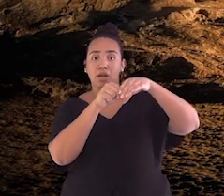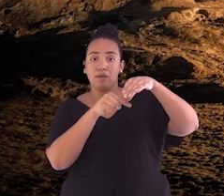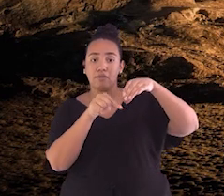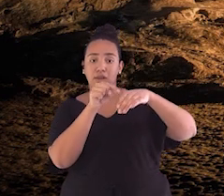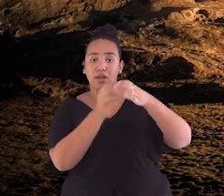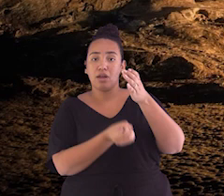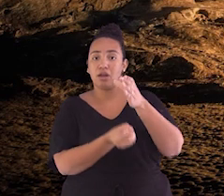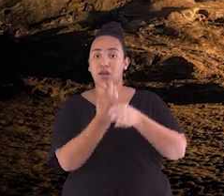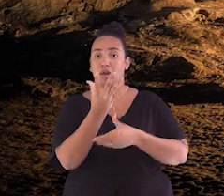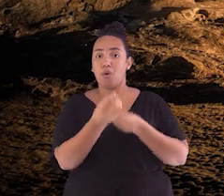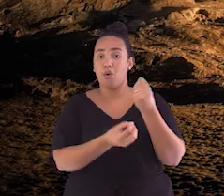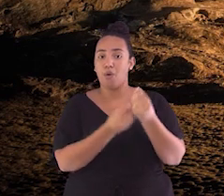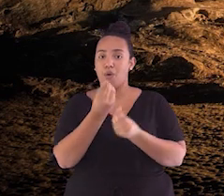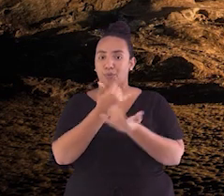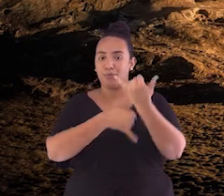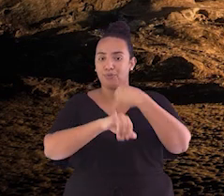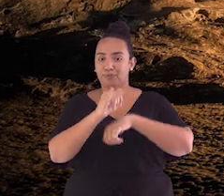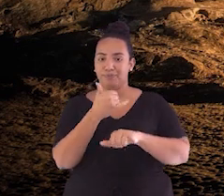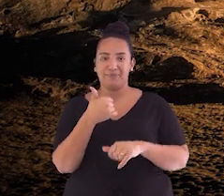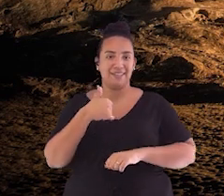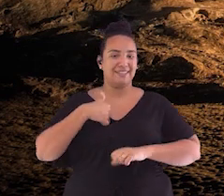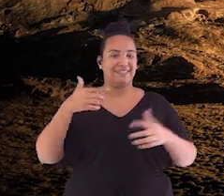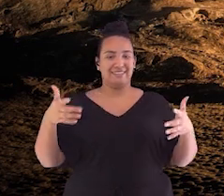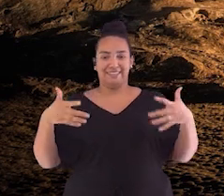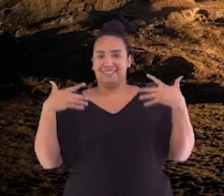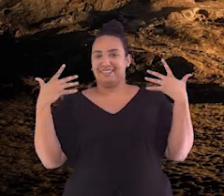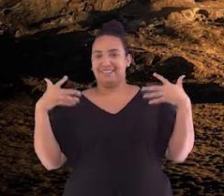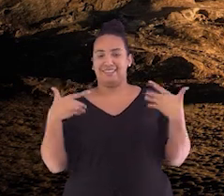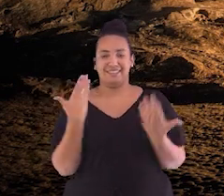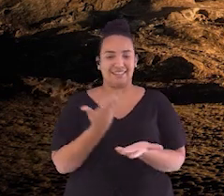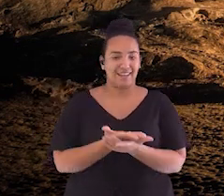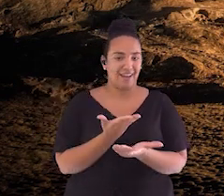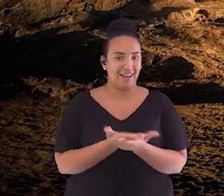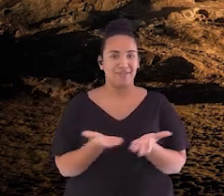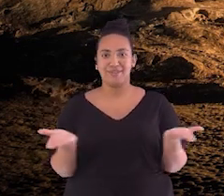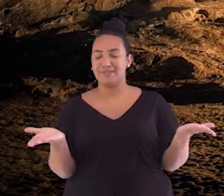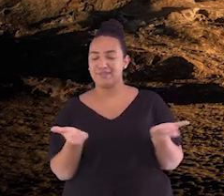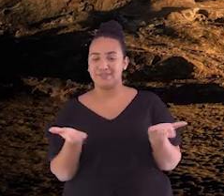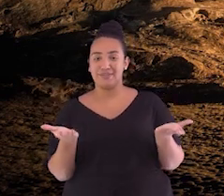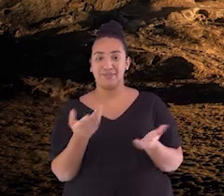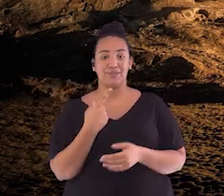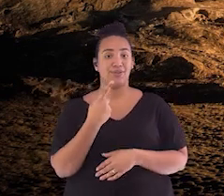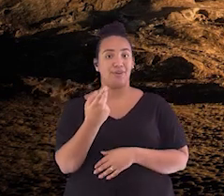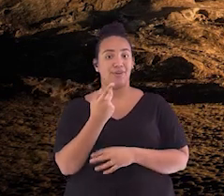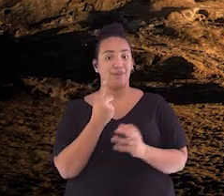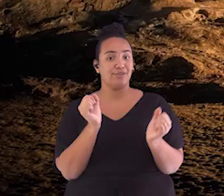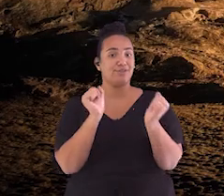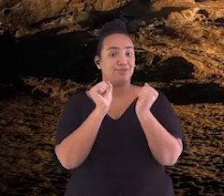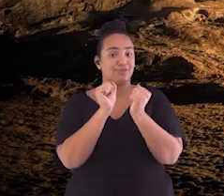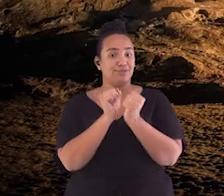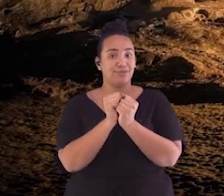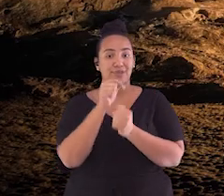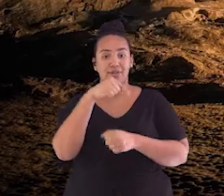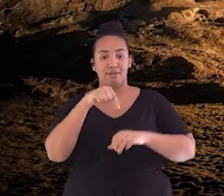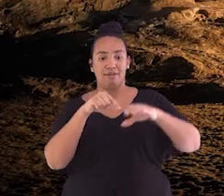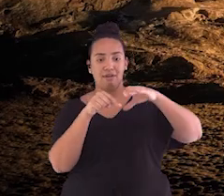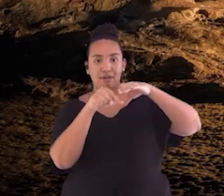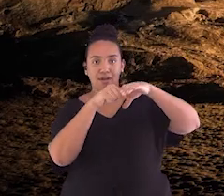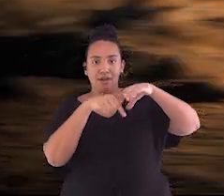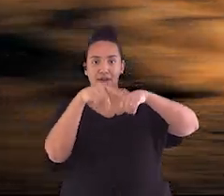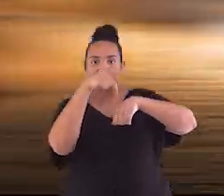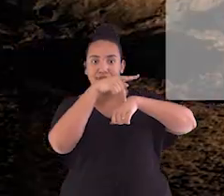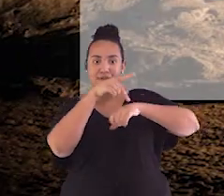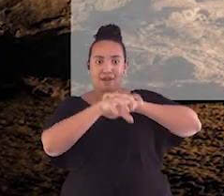Cavernas. Eu estou muito animada para essa aula de hoje, porque juntos nós iremos desbravar as